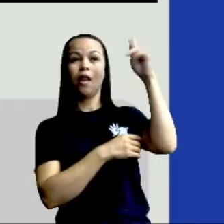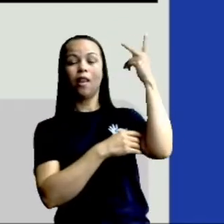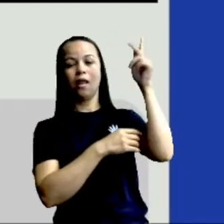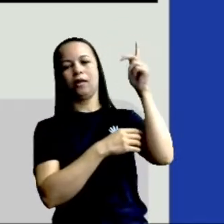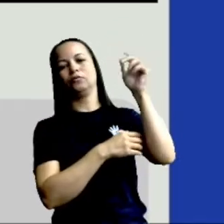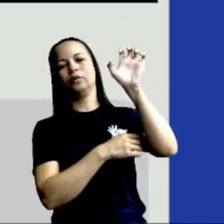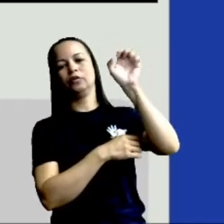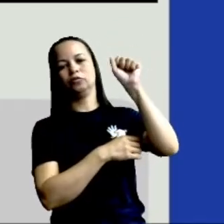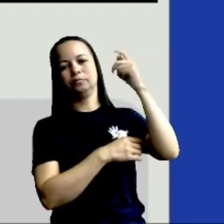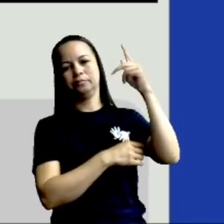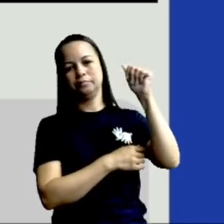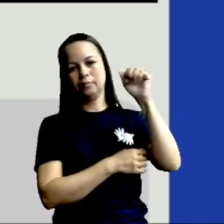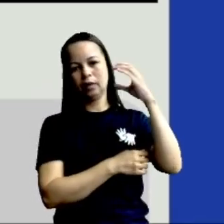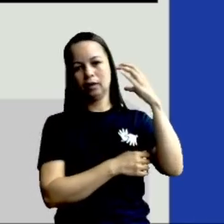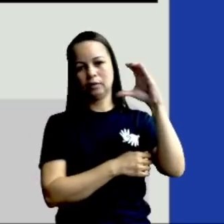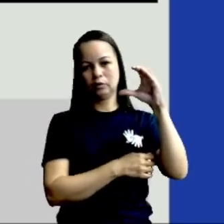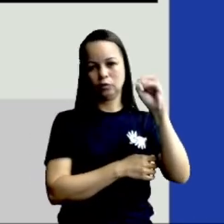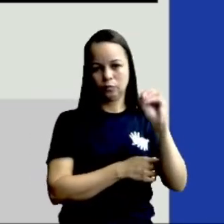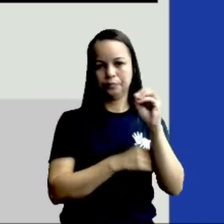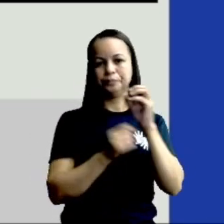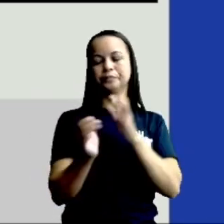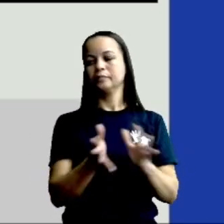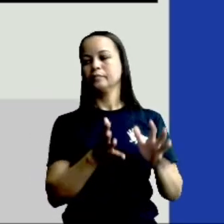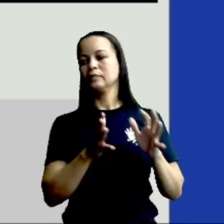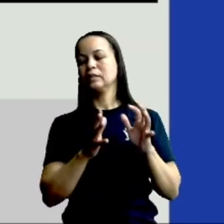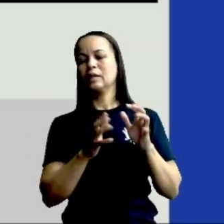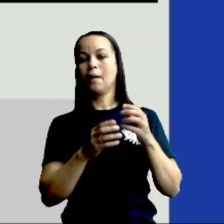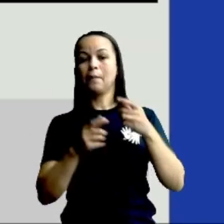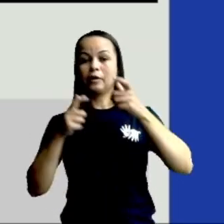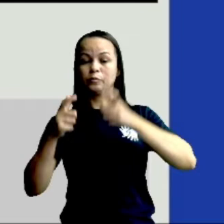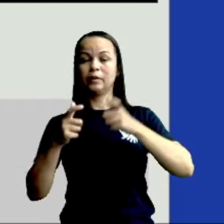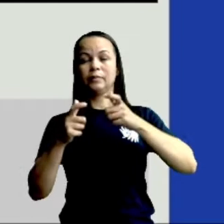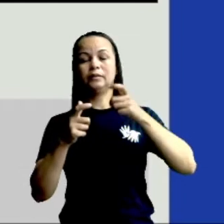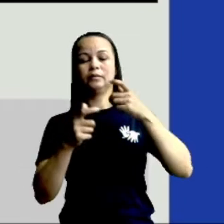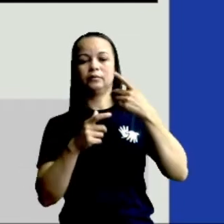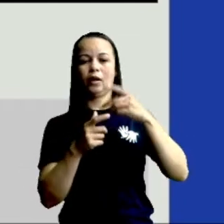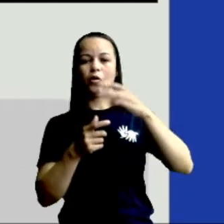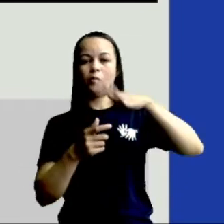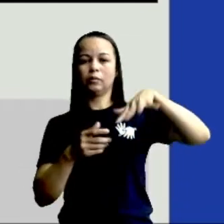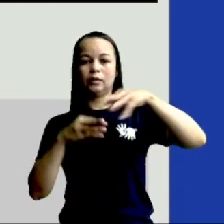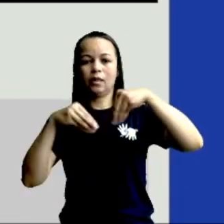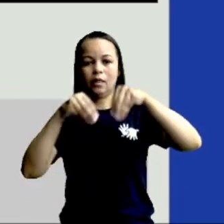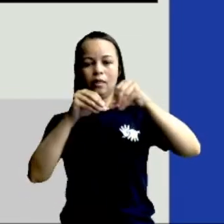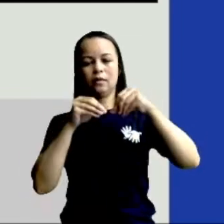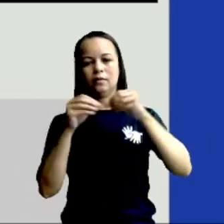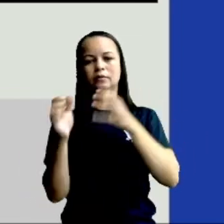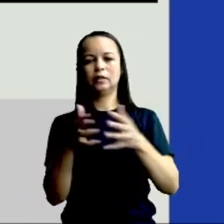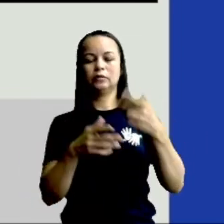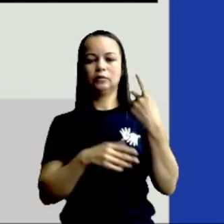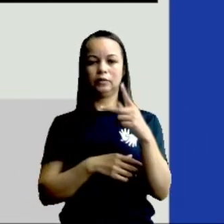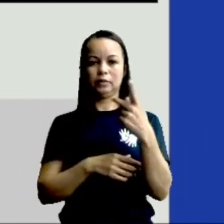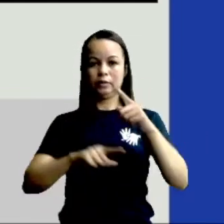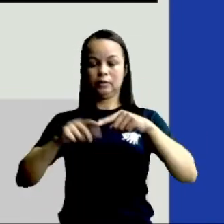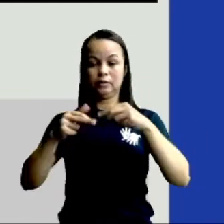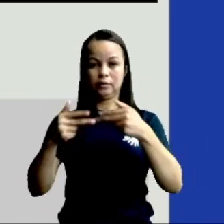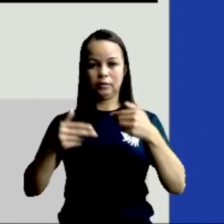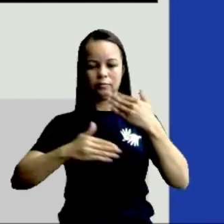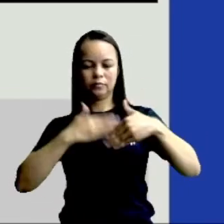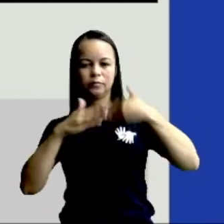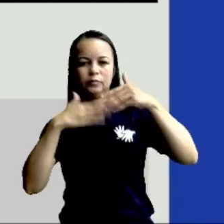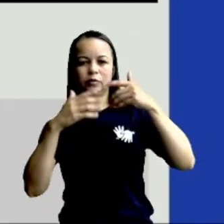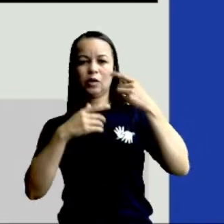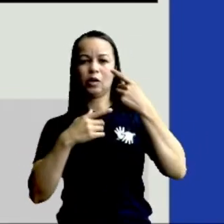espaço e perdeu sua utilidade, mas permaneceu na órbita da Terra. Esses elementos são responsáveis por produzir